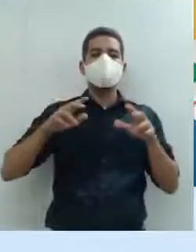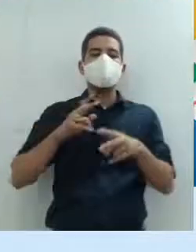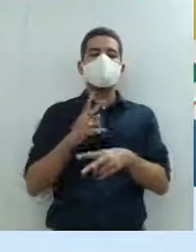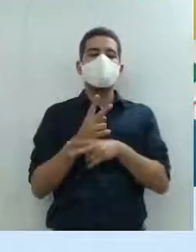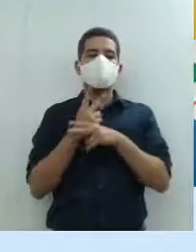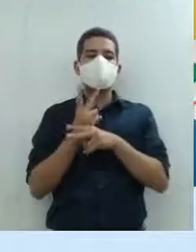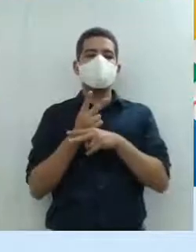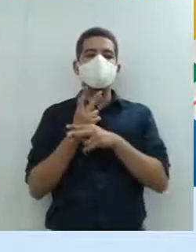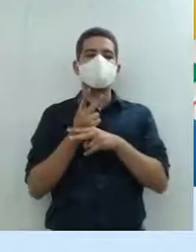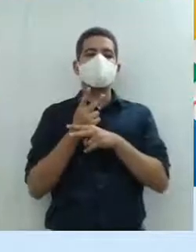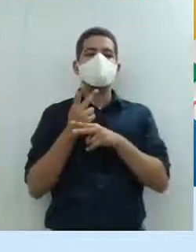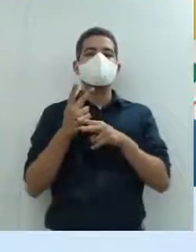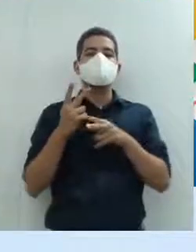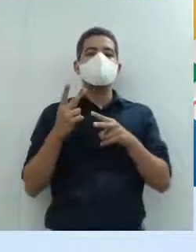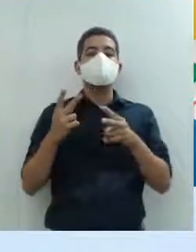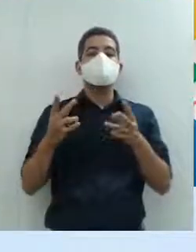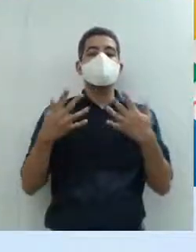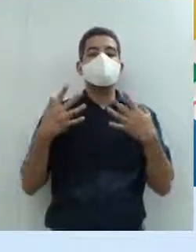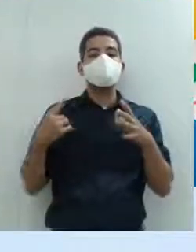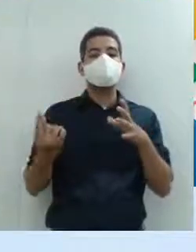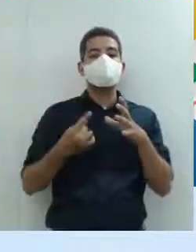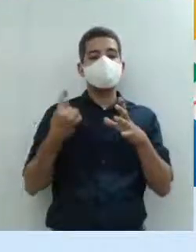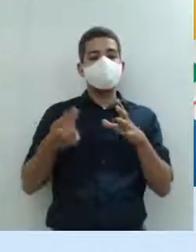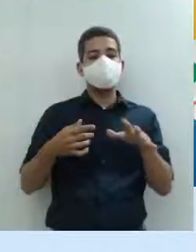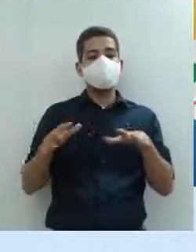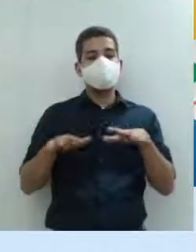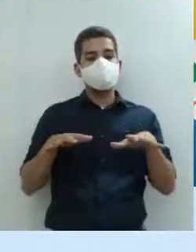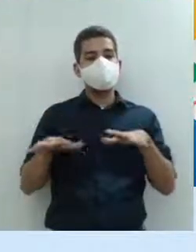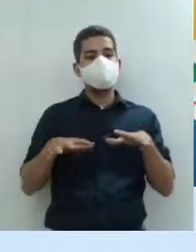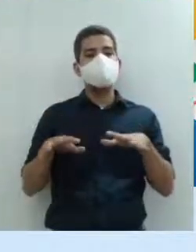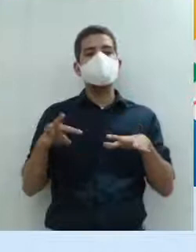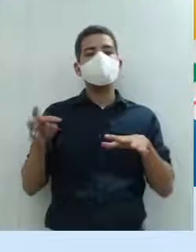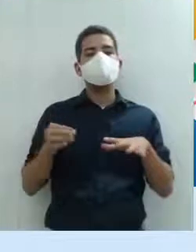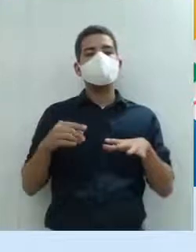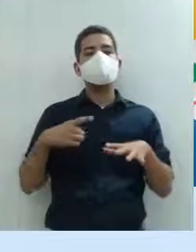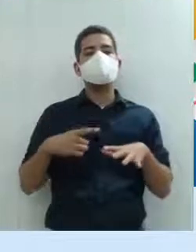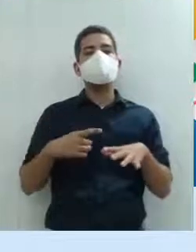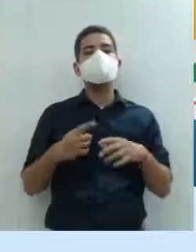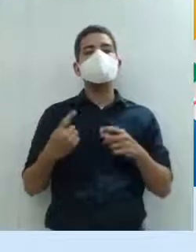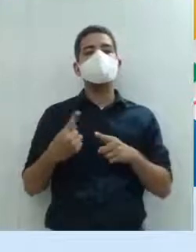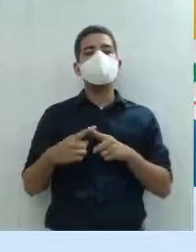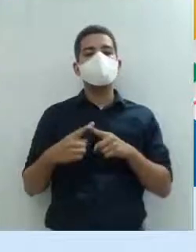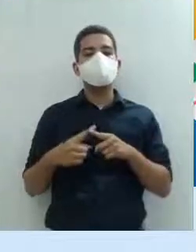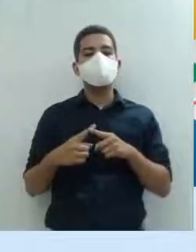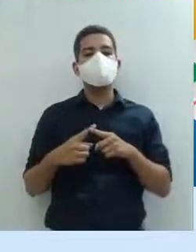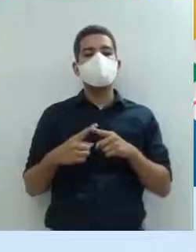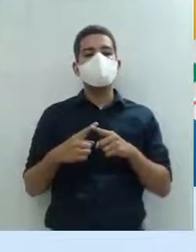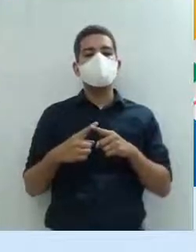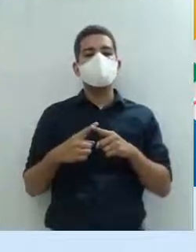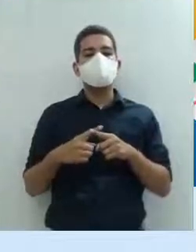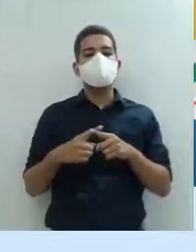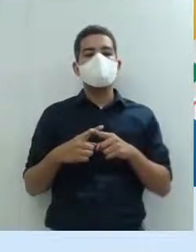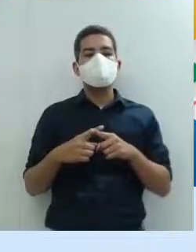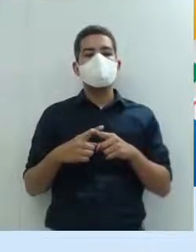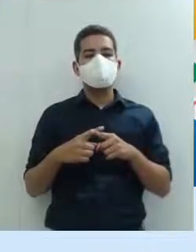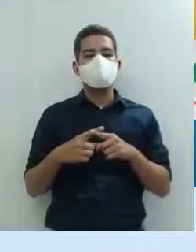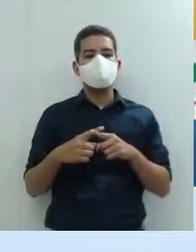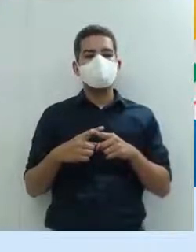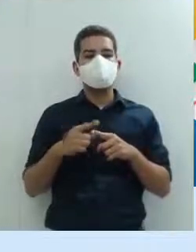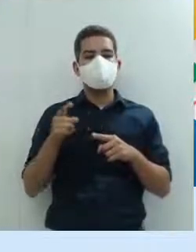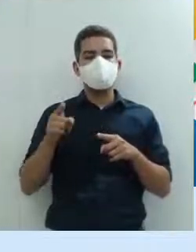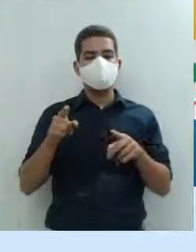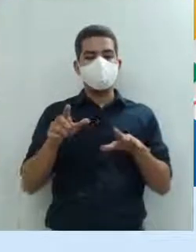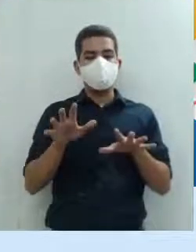neve, granizo, furacão, tornado. Tudo isso acontece por conta desse gás. Porque o gás ele não está lá